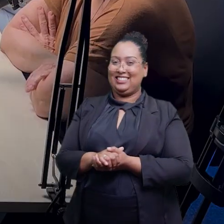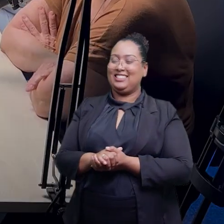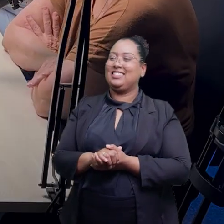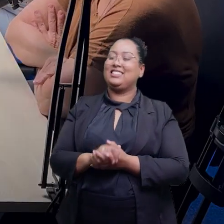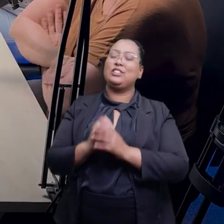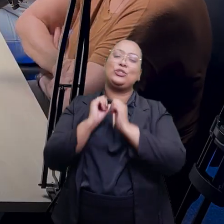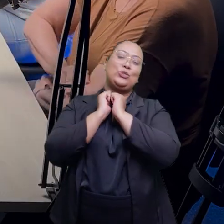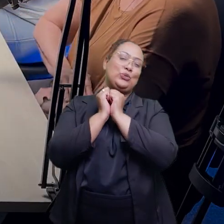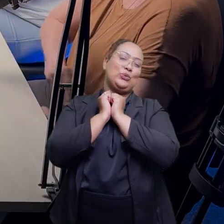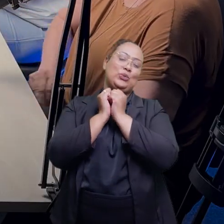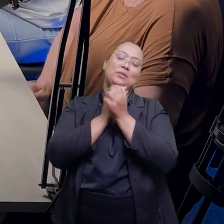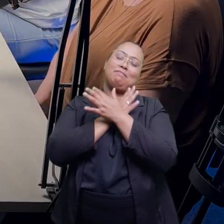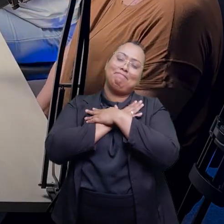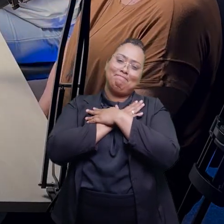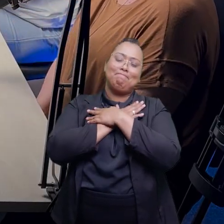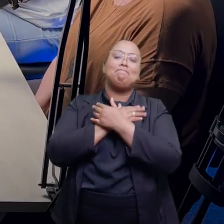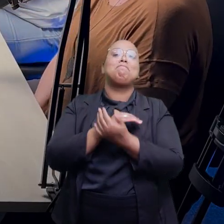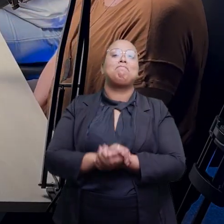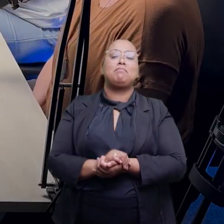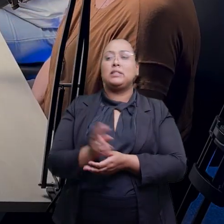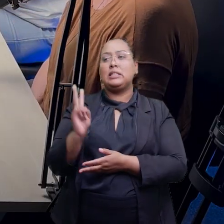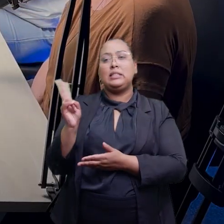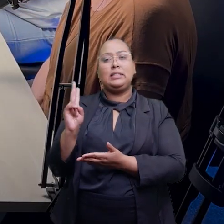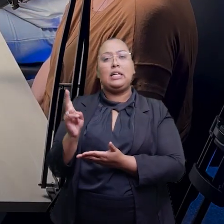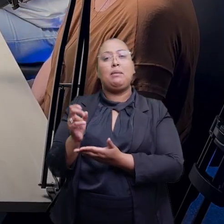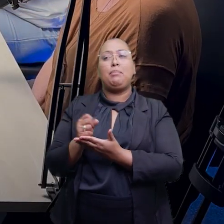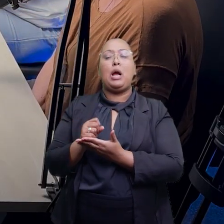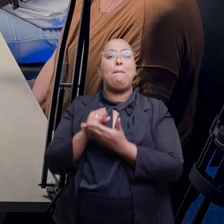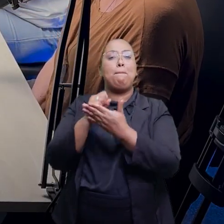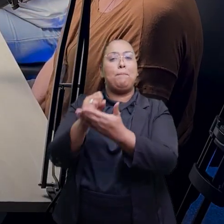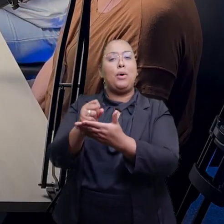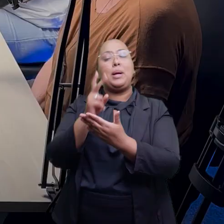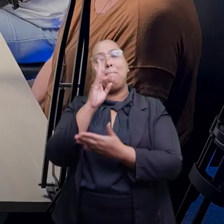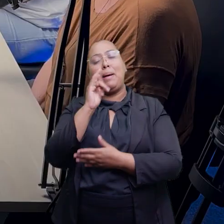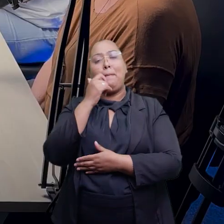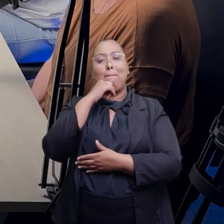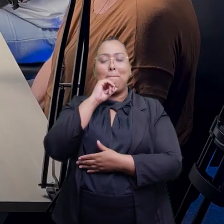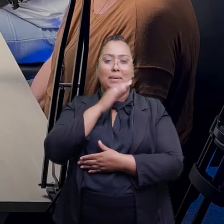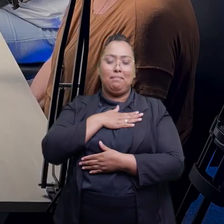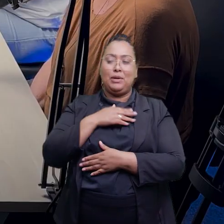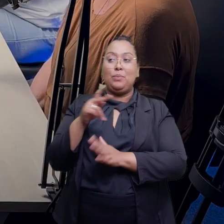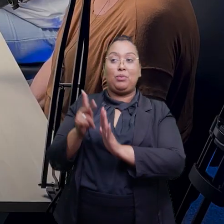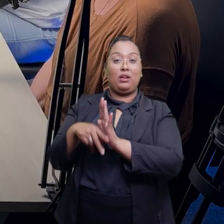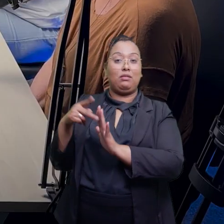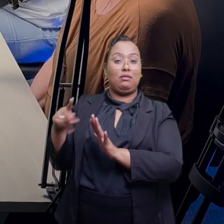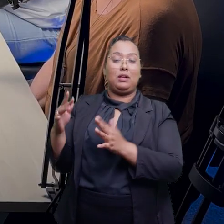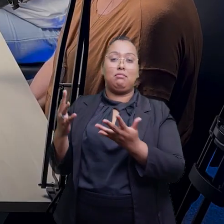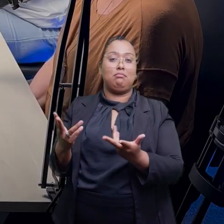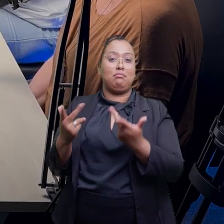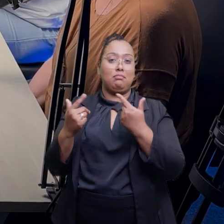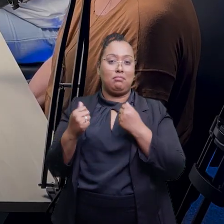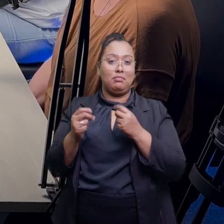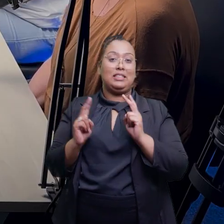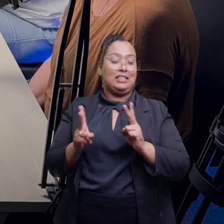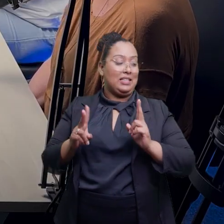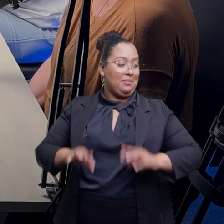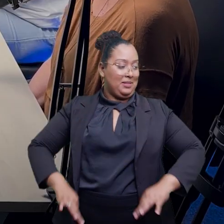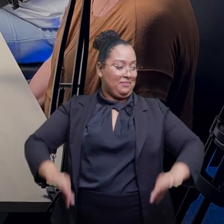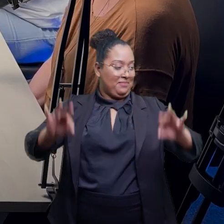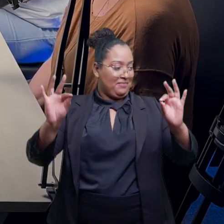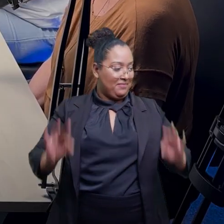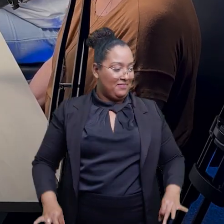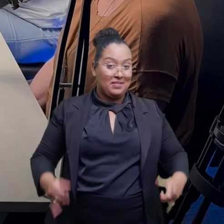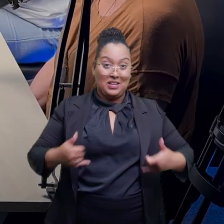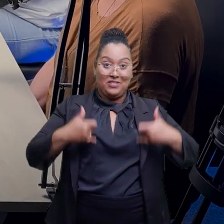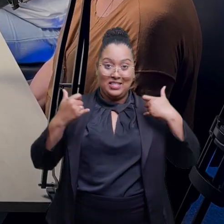17 anos comigo, que sempre apoiou meus pais. Tem esse projeto maravilhoso, que eu sempre vou nos piqueniques,